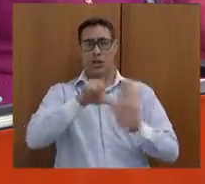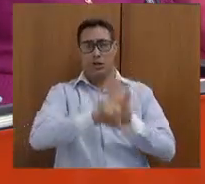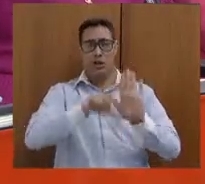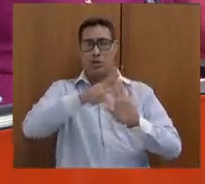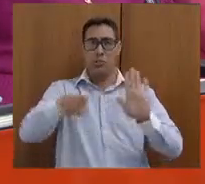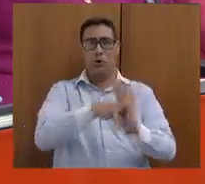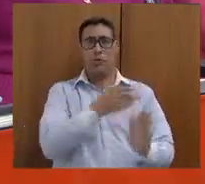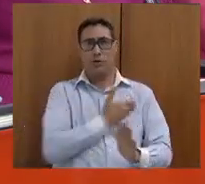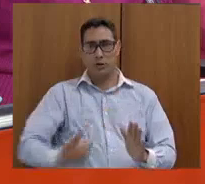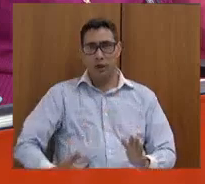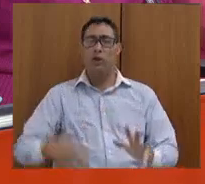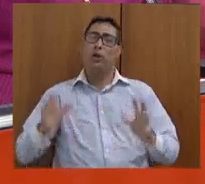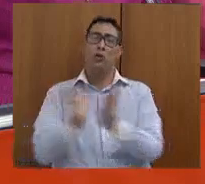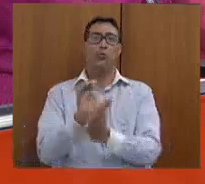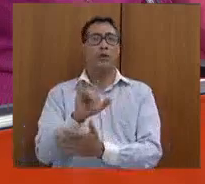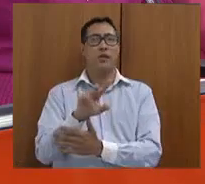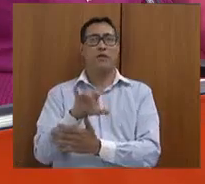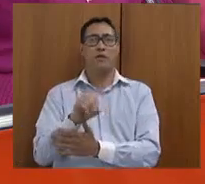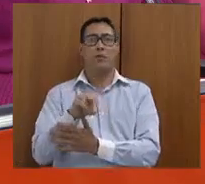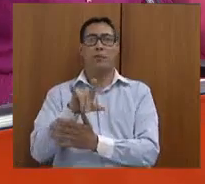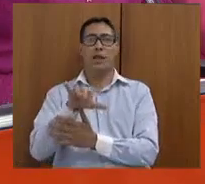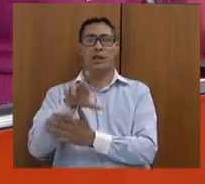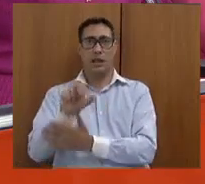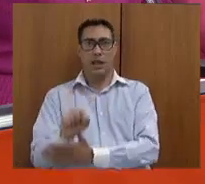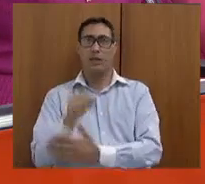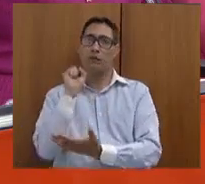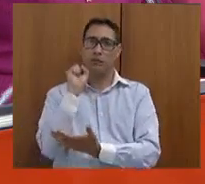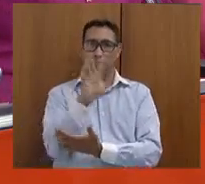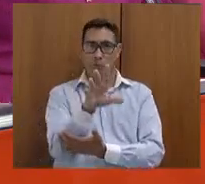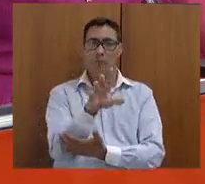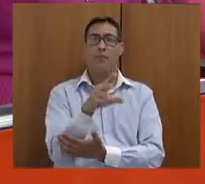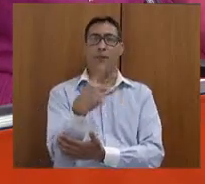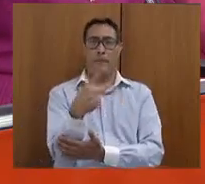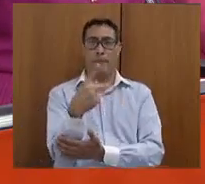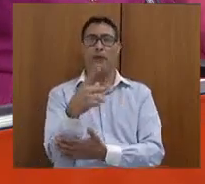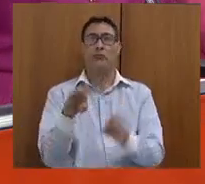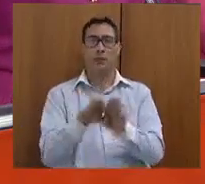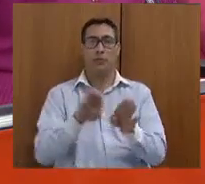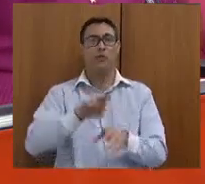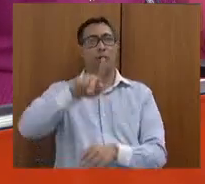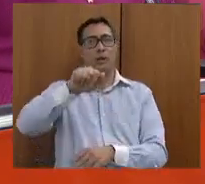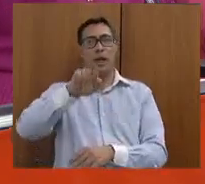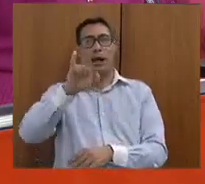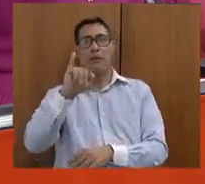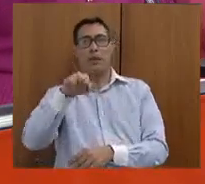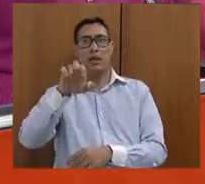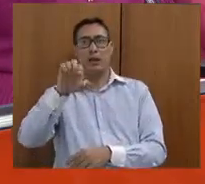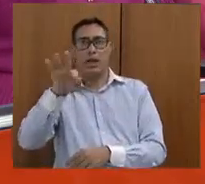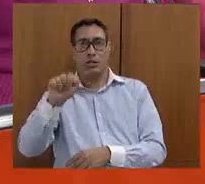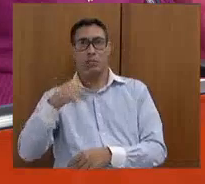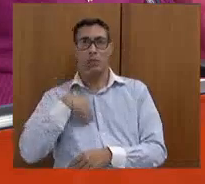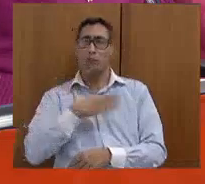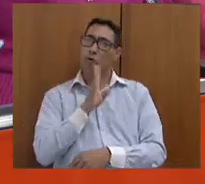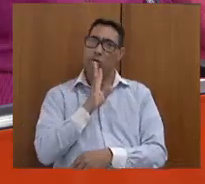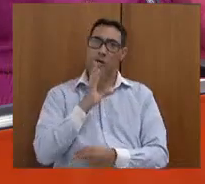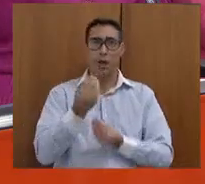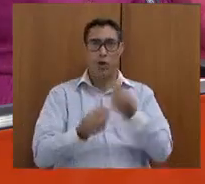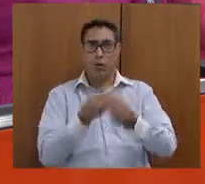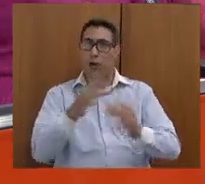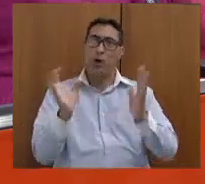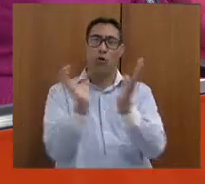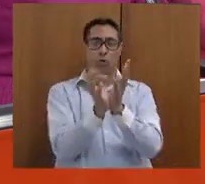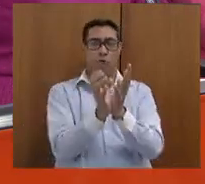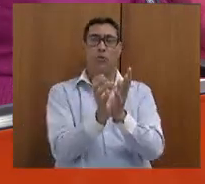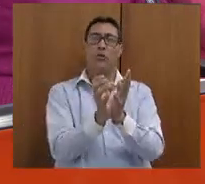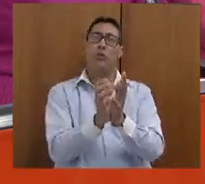Estadual sobre escola Cívico militares eu vou encaminhar ao seu gabinete para conhecimento né de como a condição de Educação